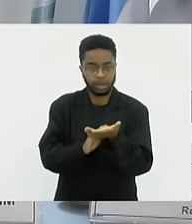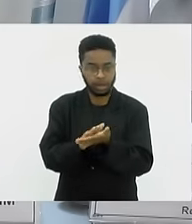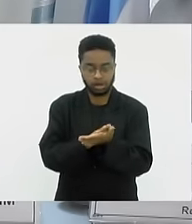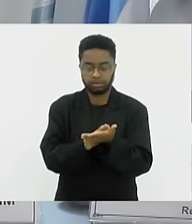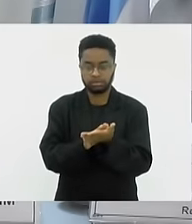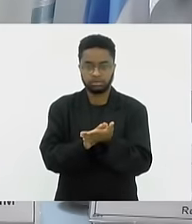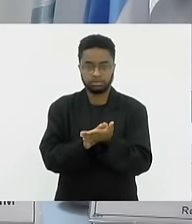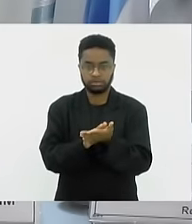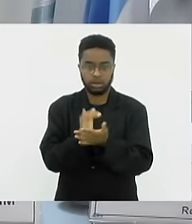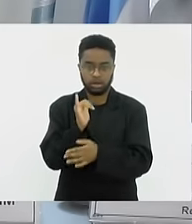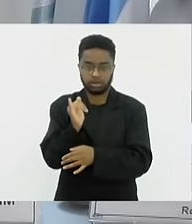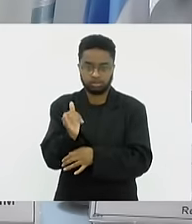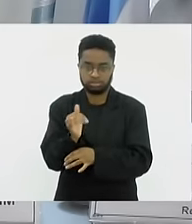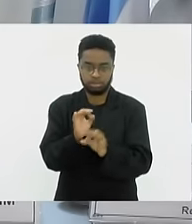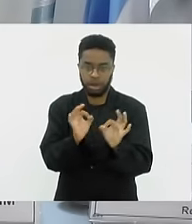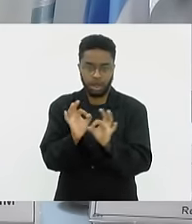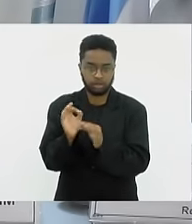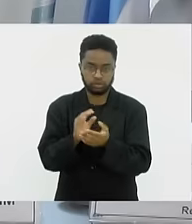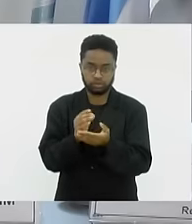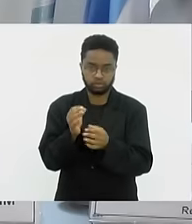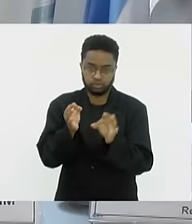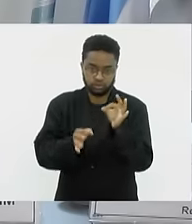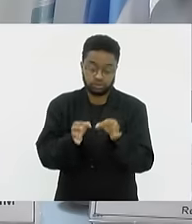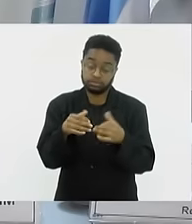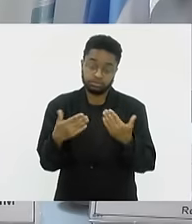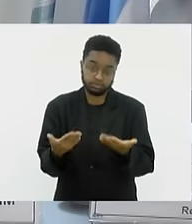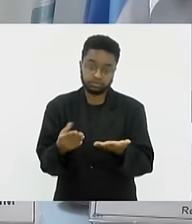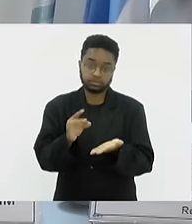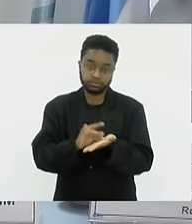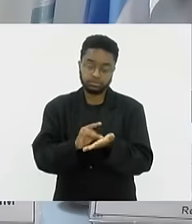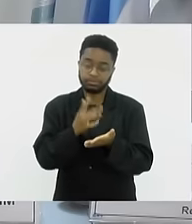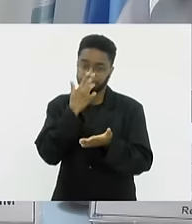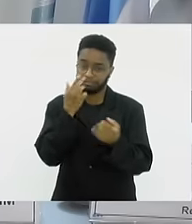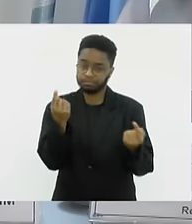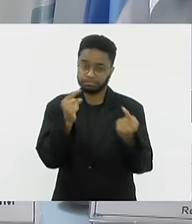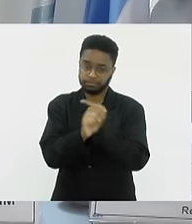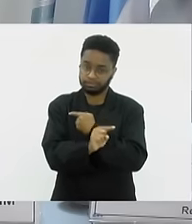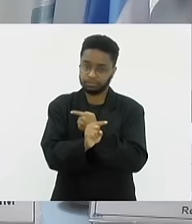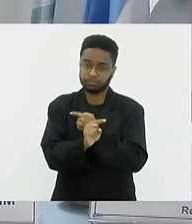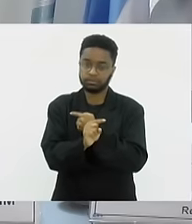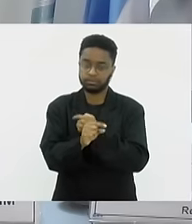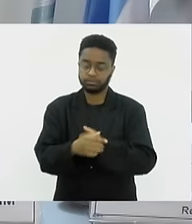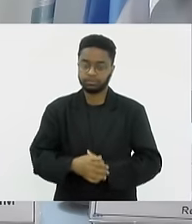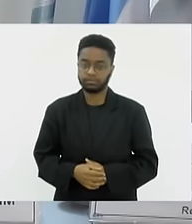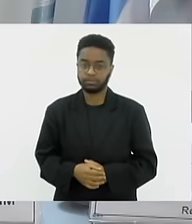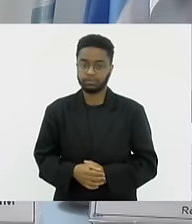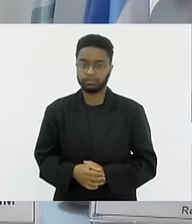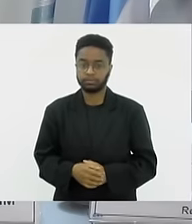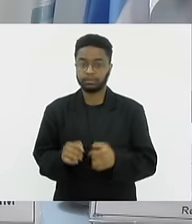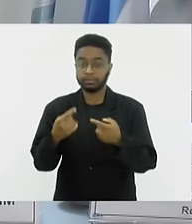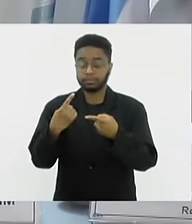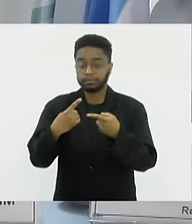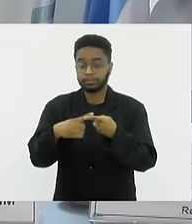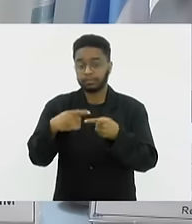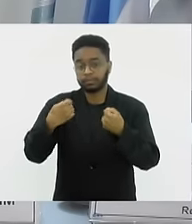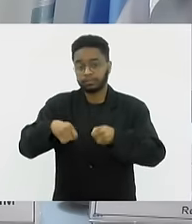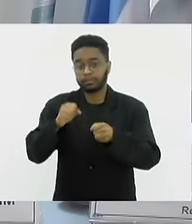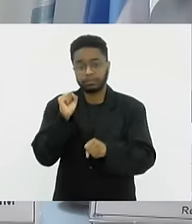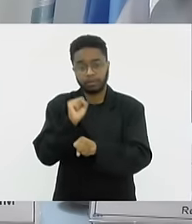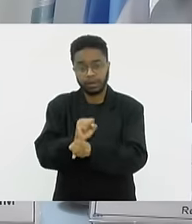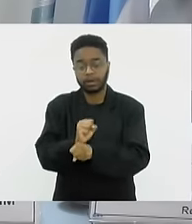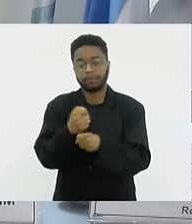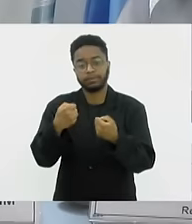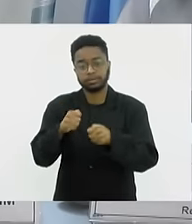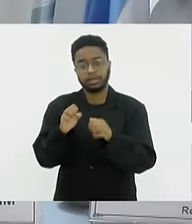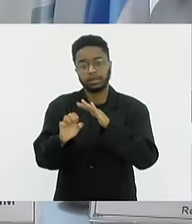à justiça. Então, esse é um ponto. Então, é absolutamente contraditório. Essa pouca vergonha tem que acabar. Tem que ter uma empresa